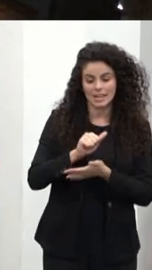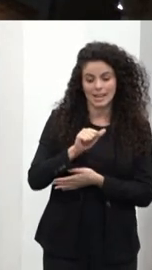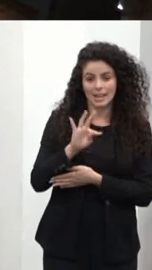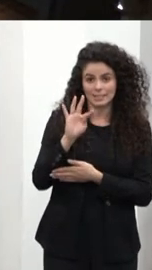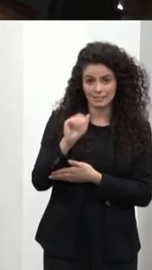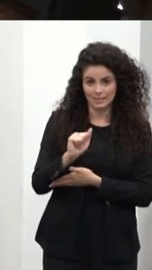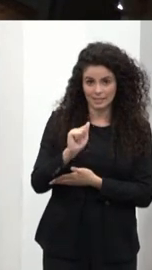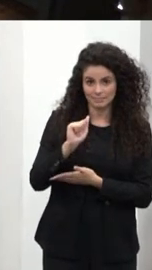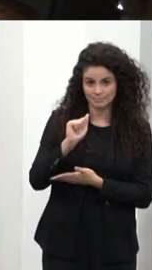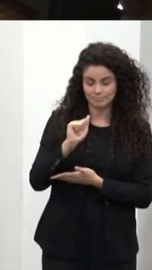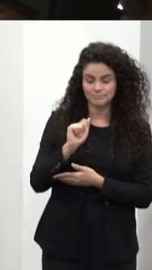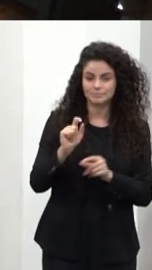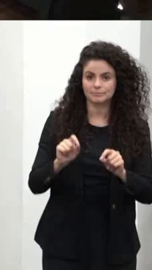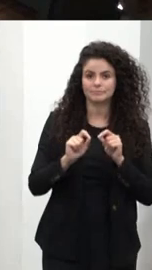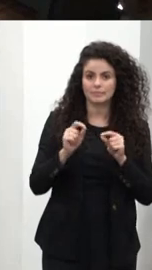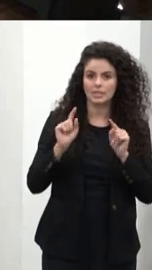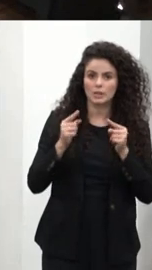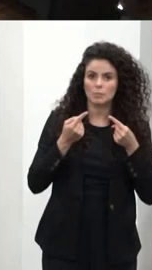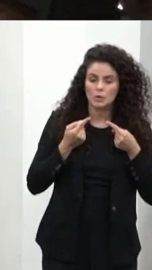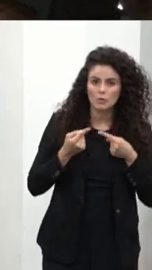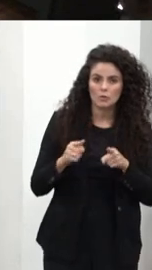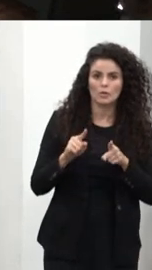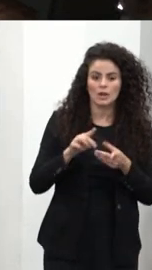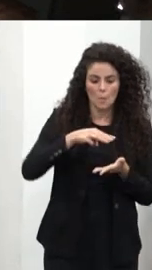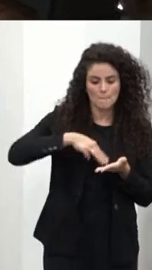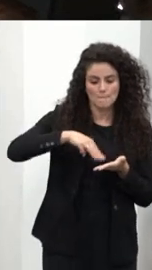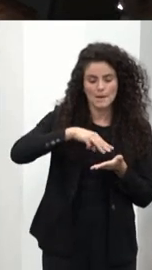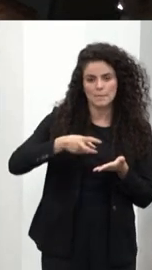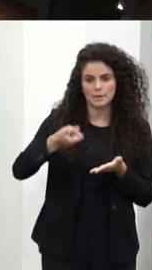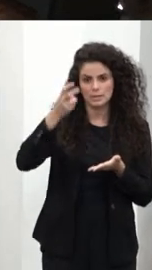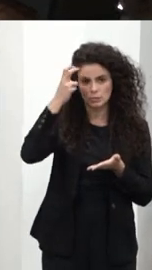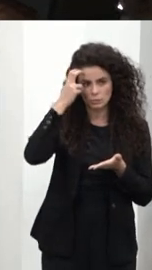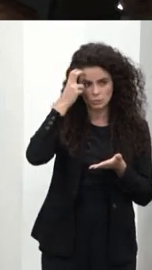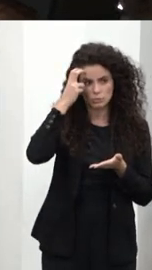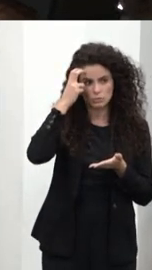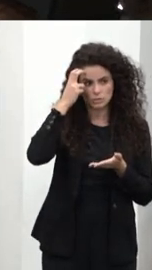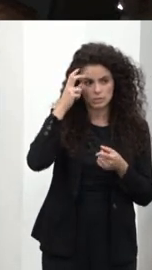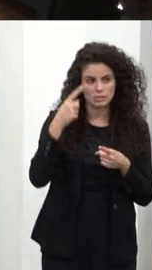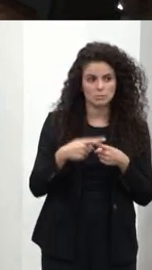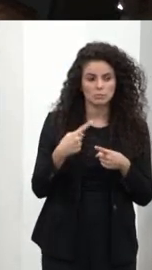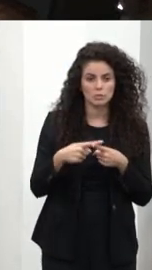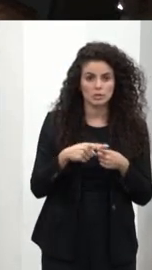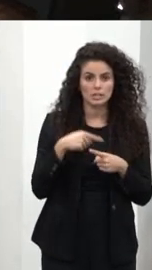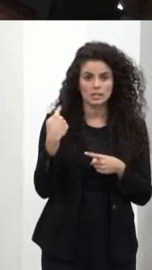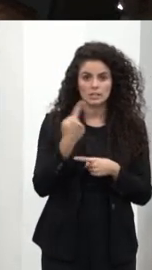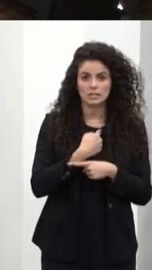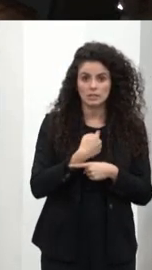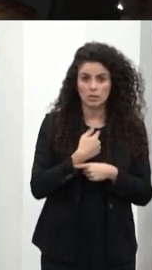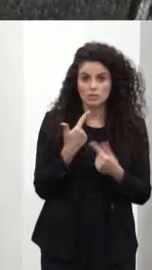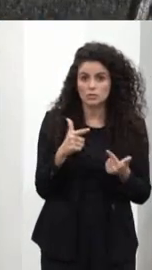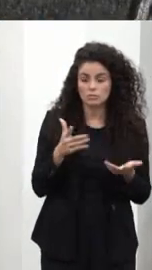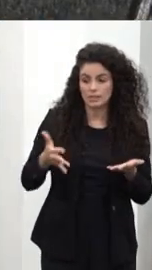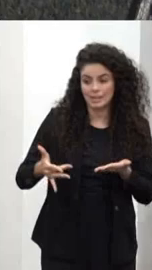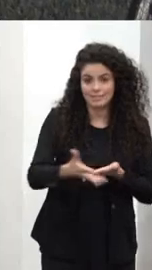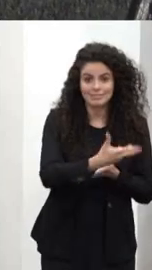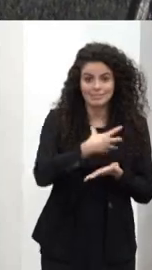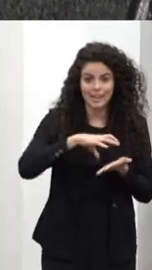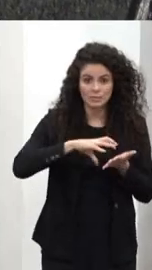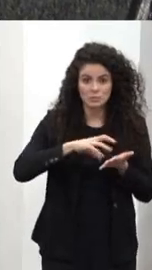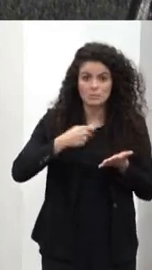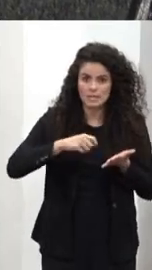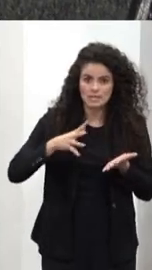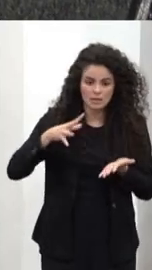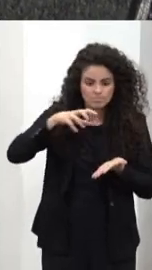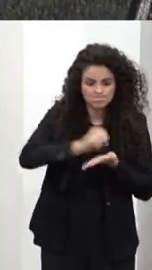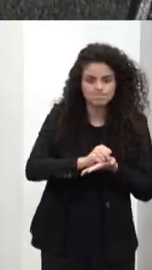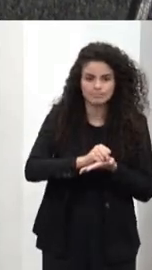a provocação em relação ao nosso mapa de Cultura de Agentes porque nós estamos no apagão de dados no estado precisamos urgente